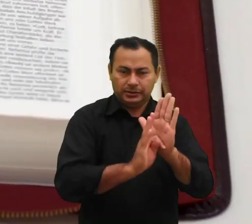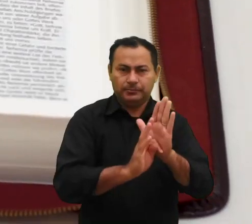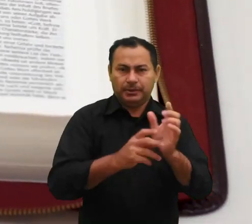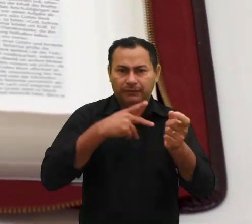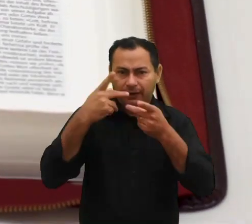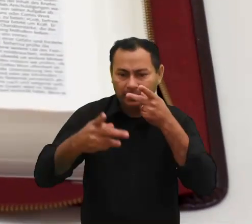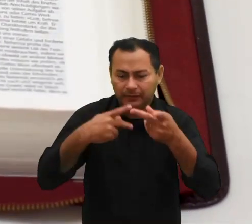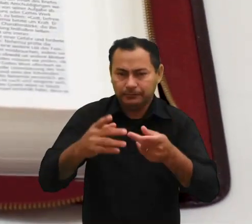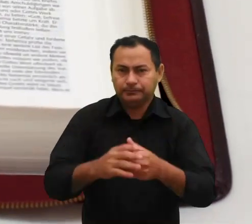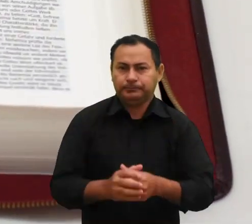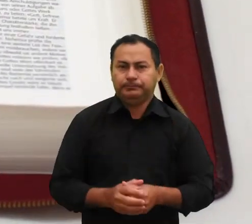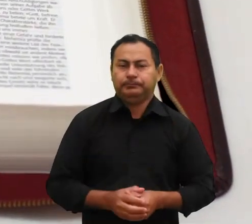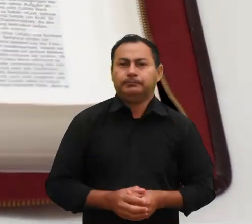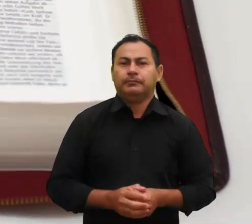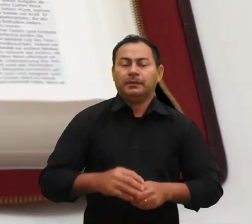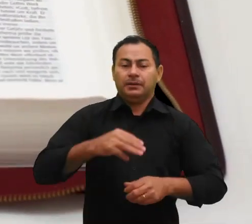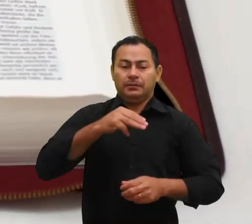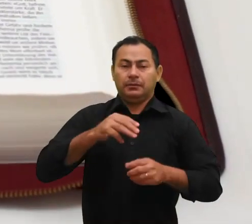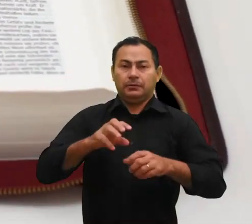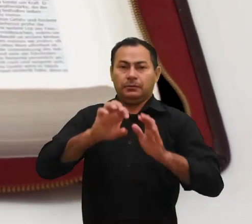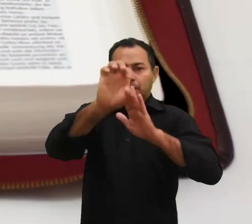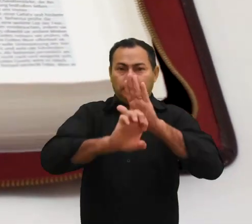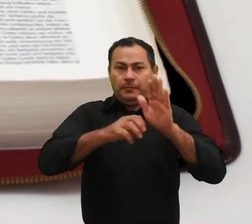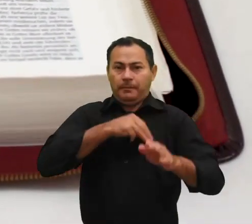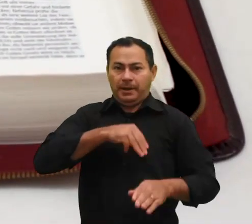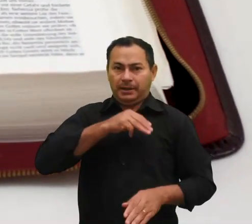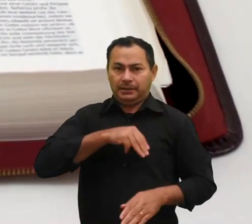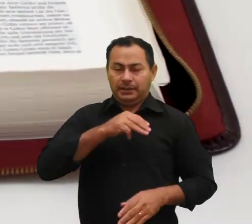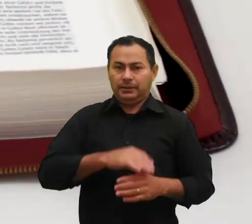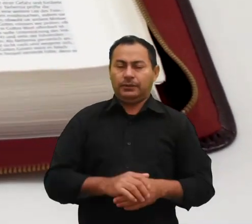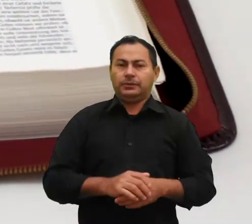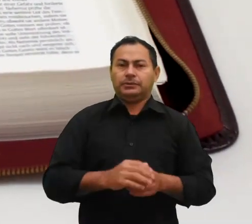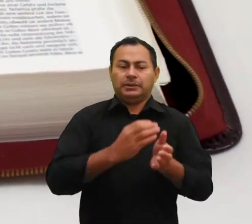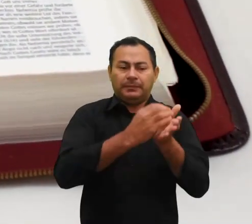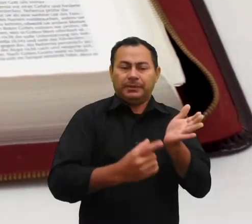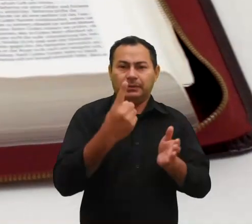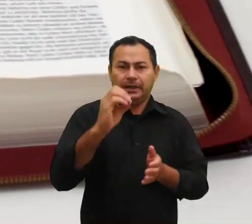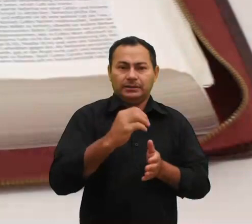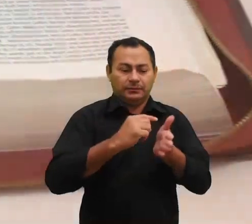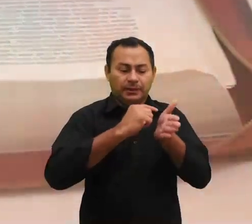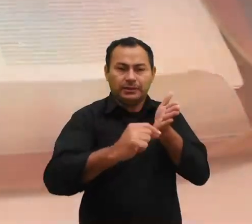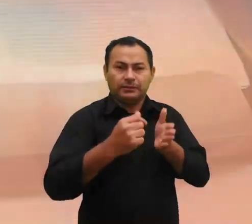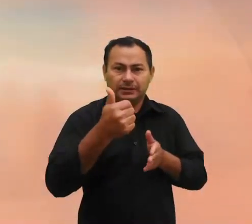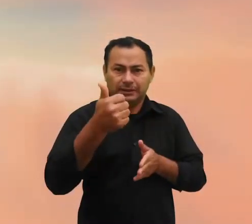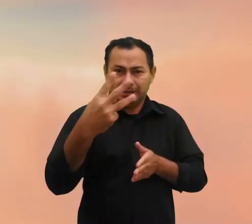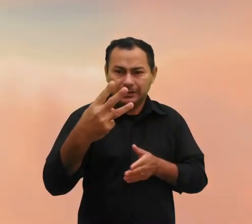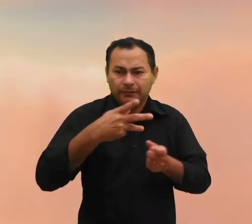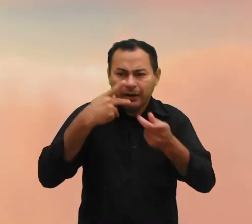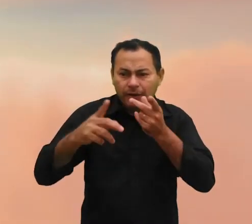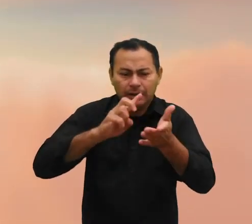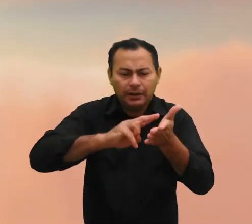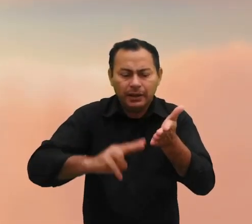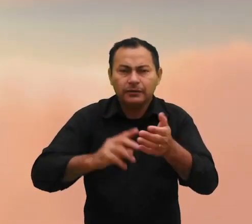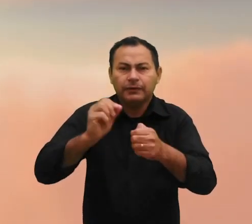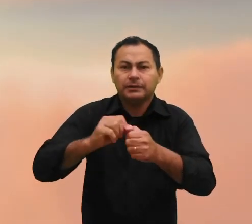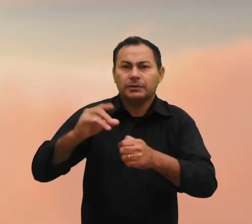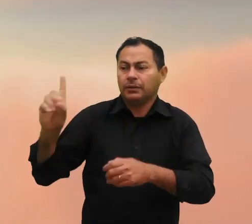que registram isso. Em Mateus capítulo 10, versículo 13, Jesus lhes disse: vocês não